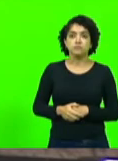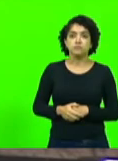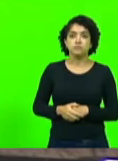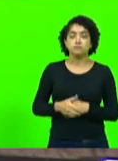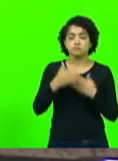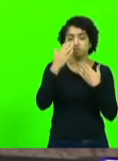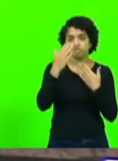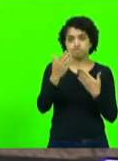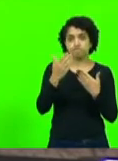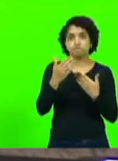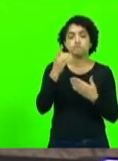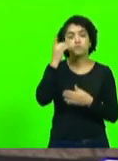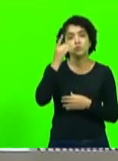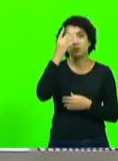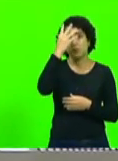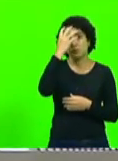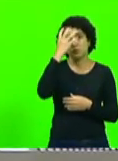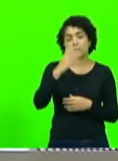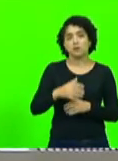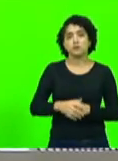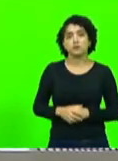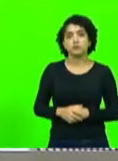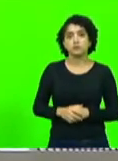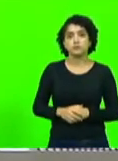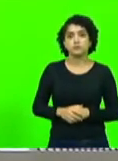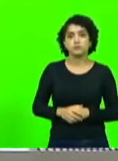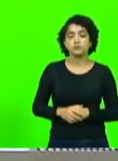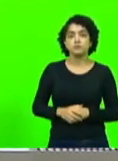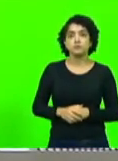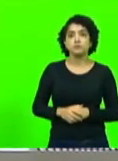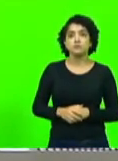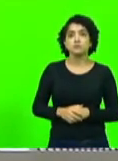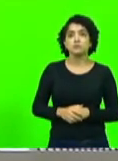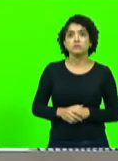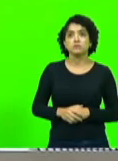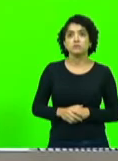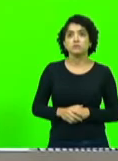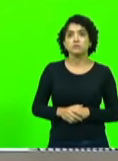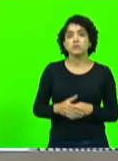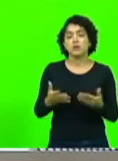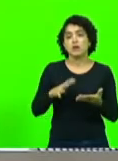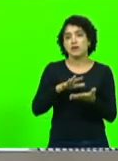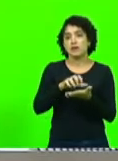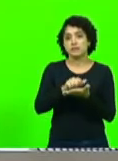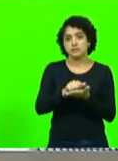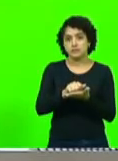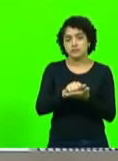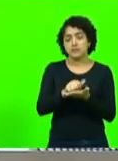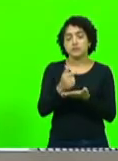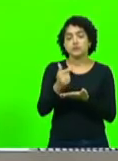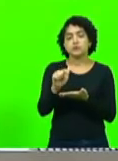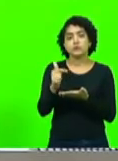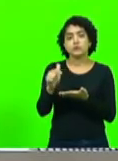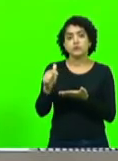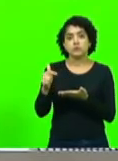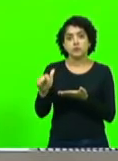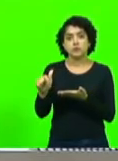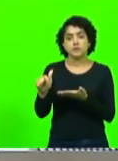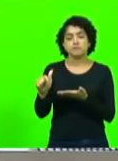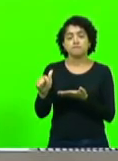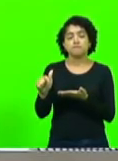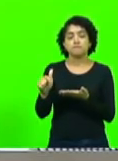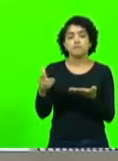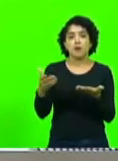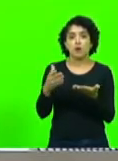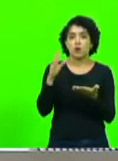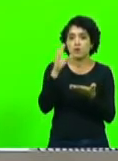Obrigado, deputado Ismael. Não tendo mais oradores inscritos nas